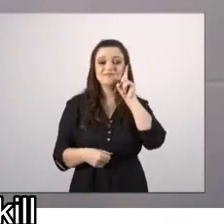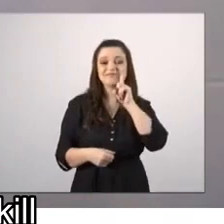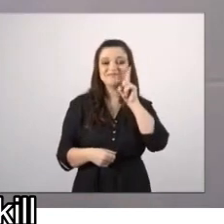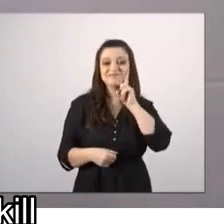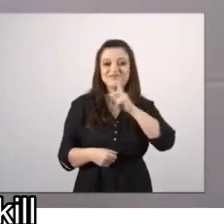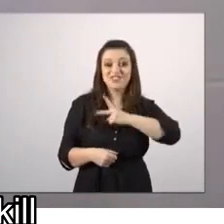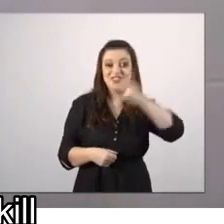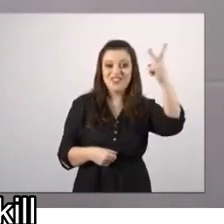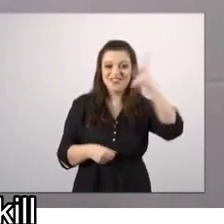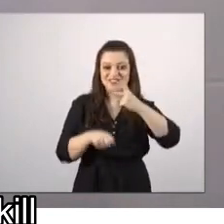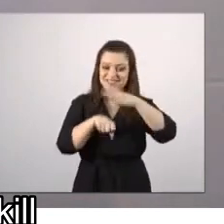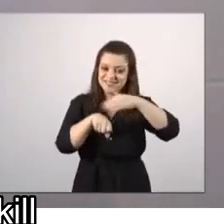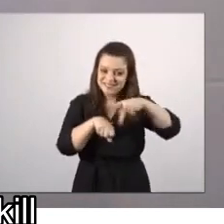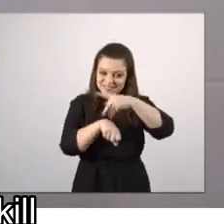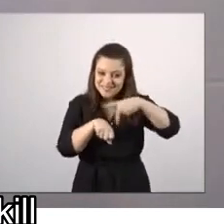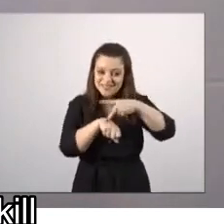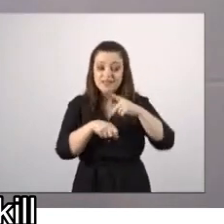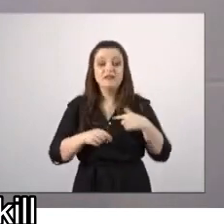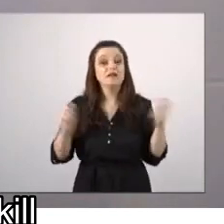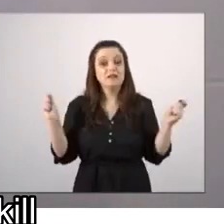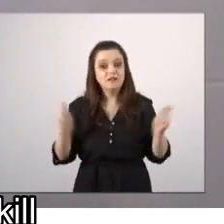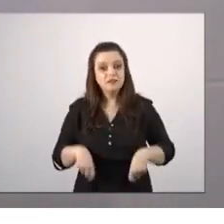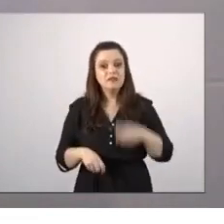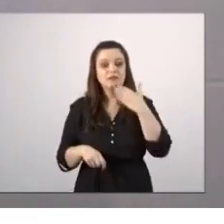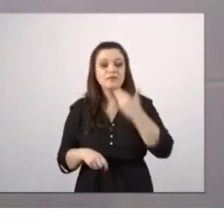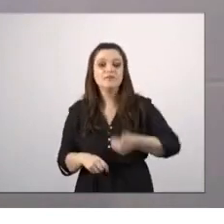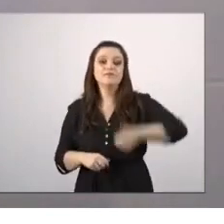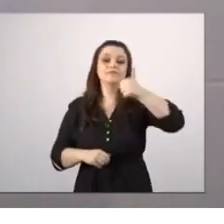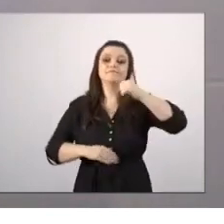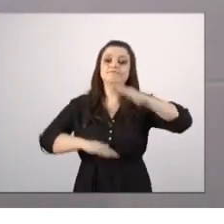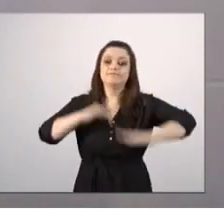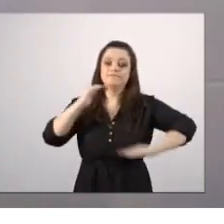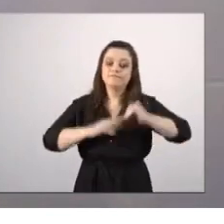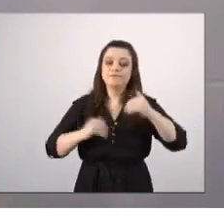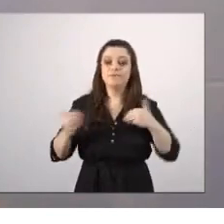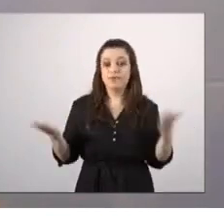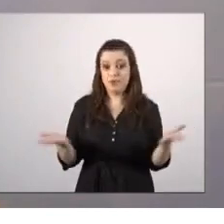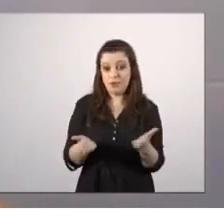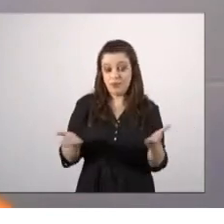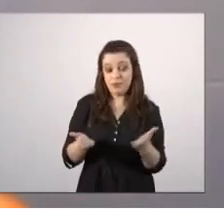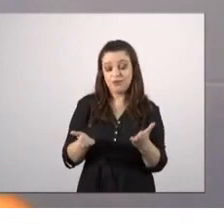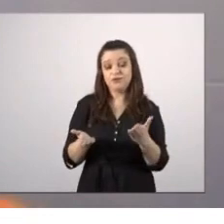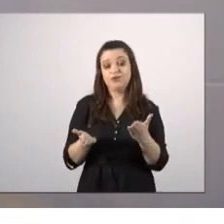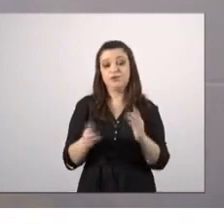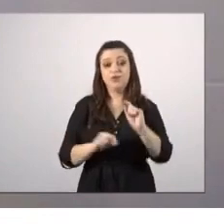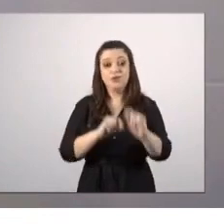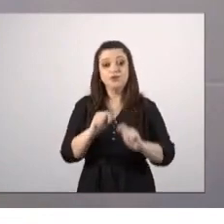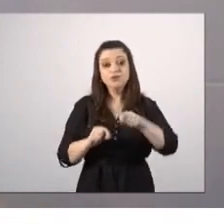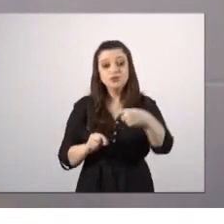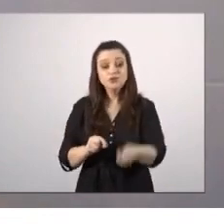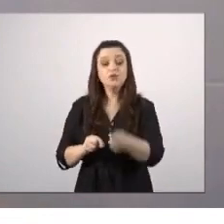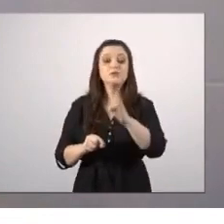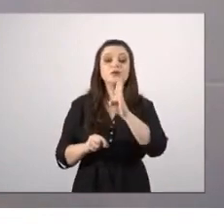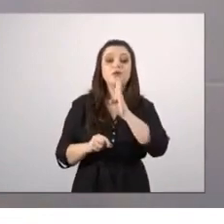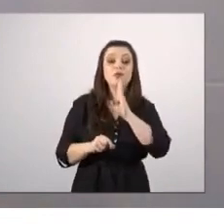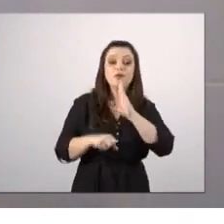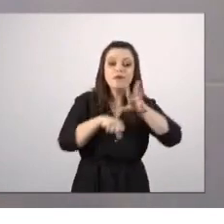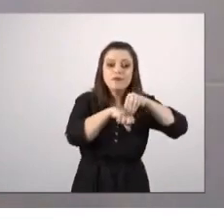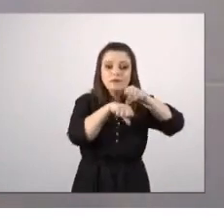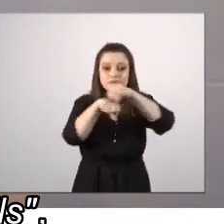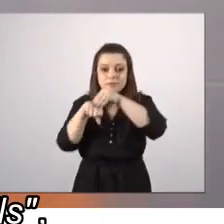impulsionando ainda mais uma competência essencial na atualidade, que é essa de conhecimento